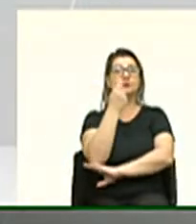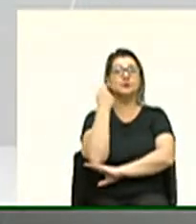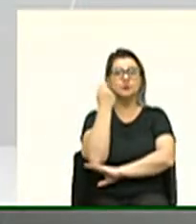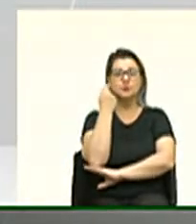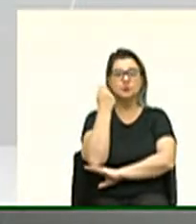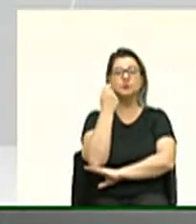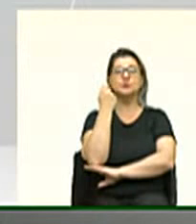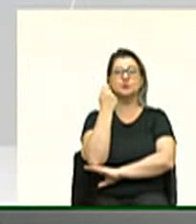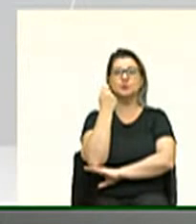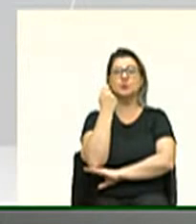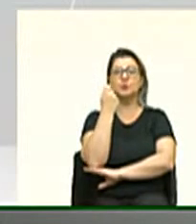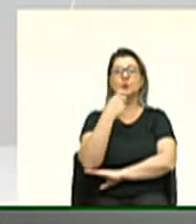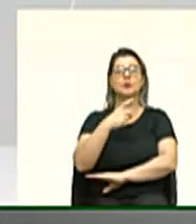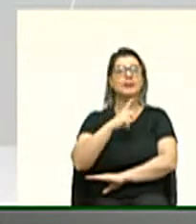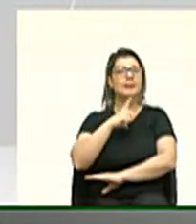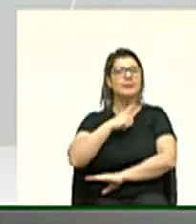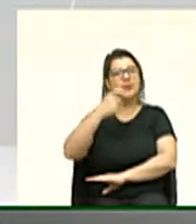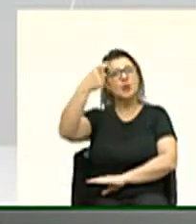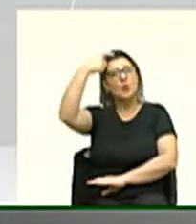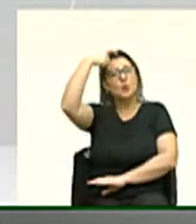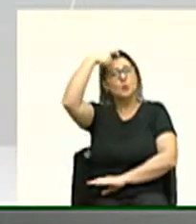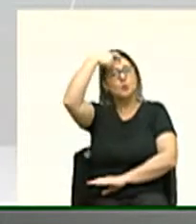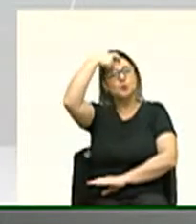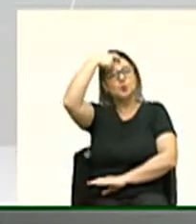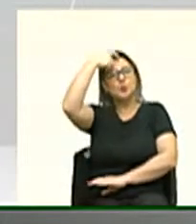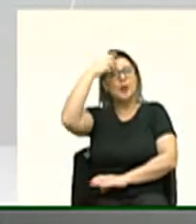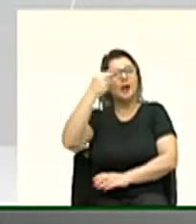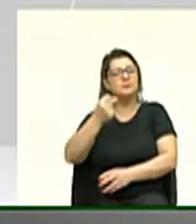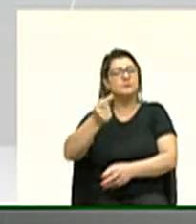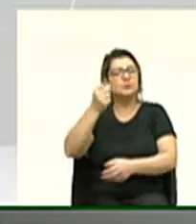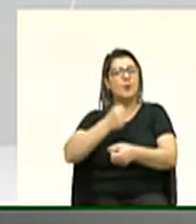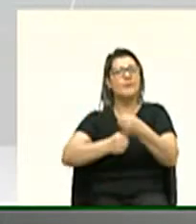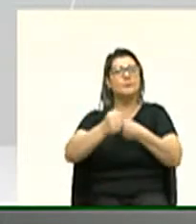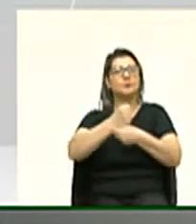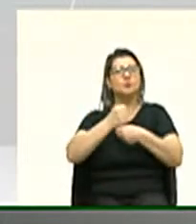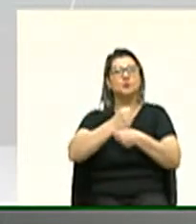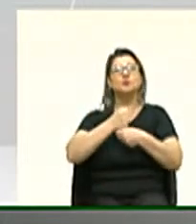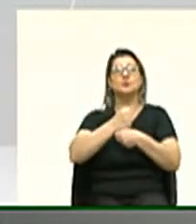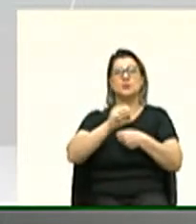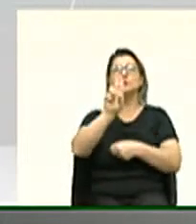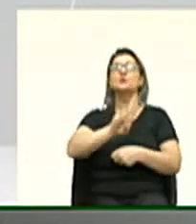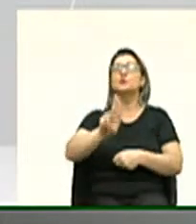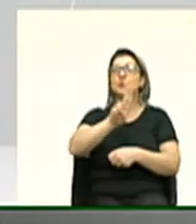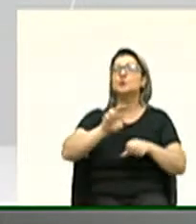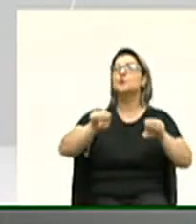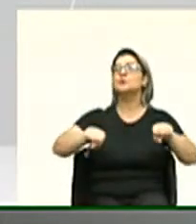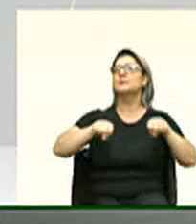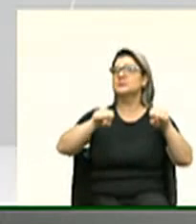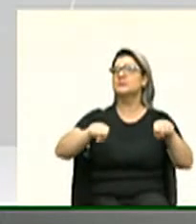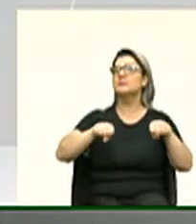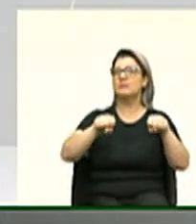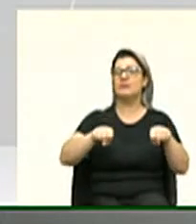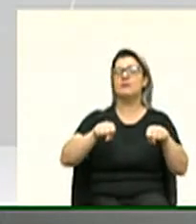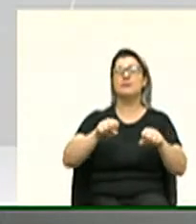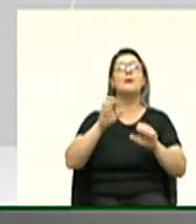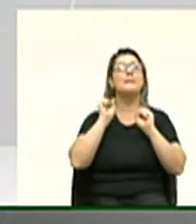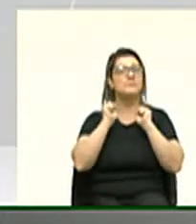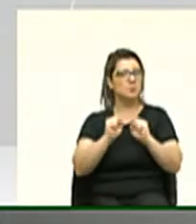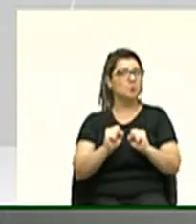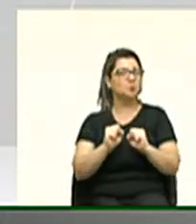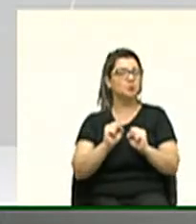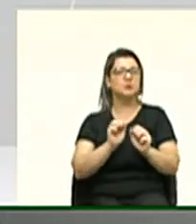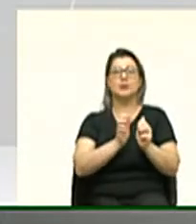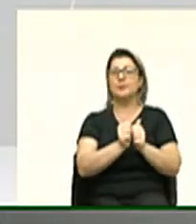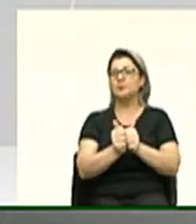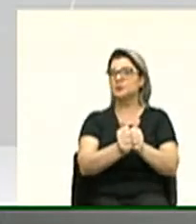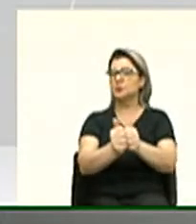suas cidades operárias já há muitos anos do uso da bicicleta. Nós podemos acompanhar as nossas cidades da região